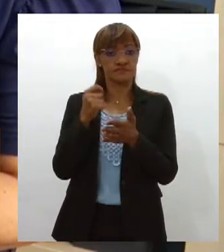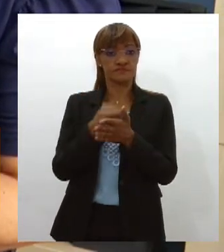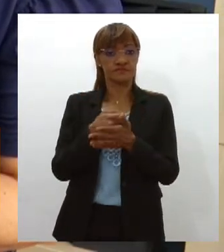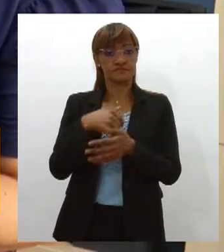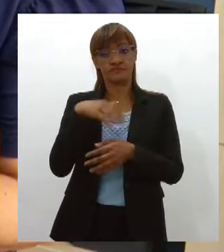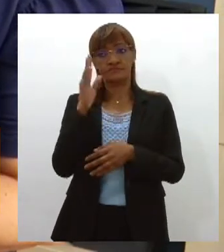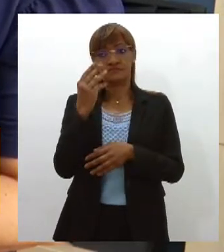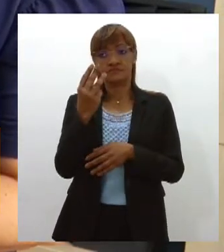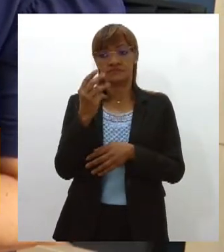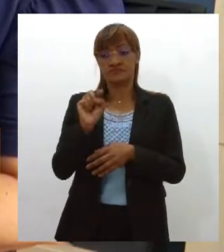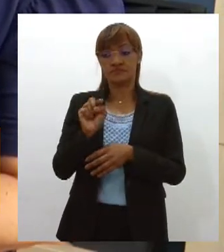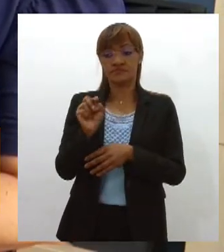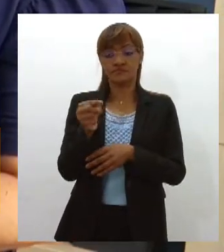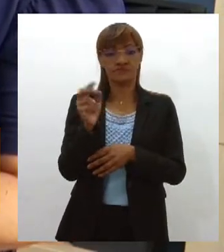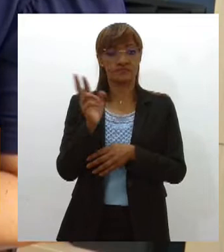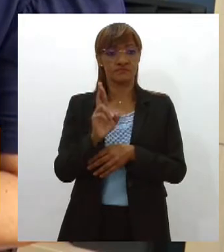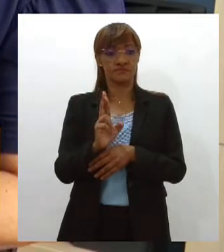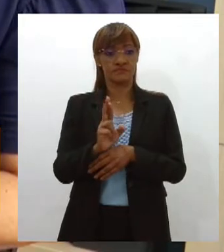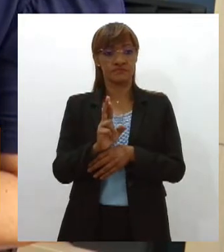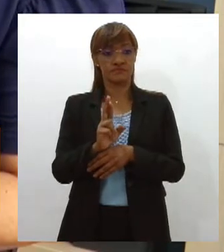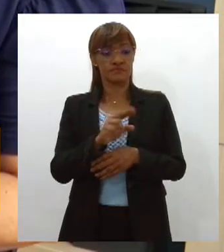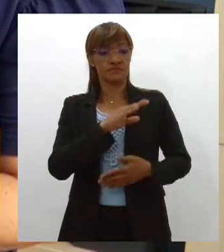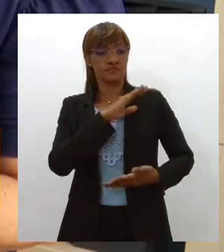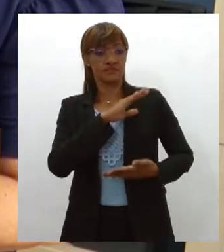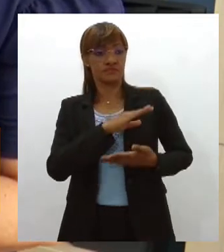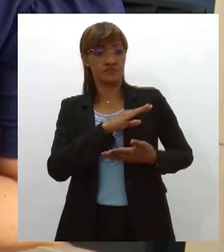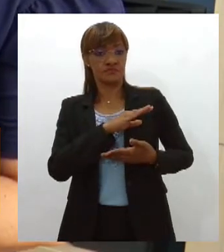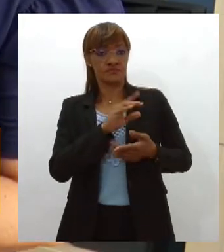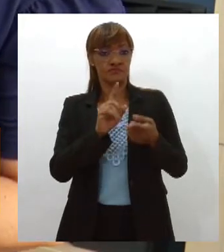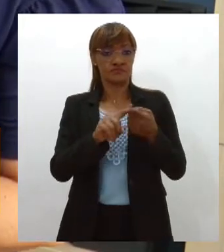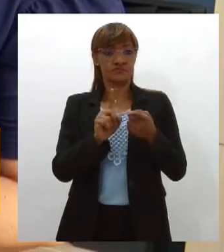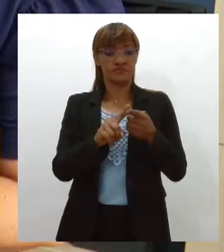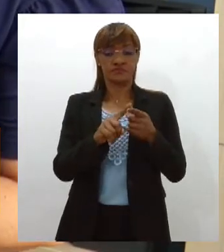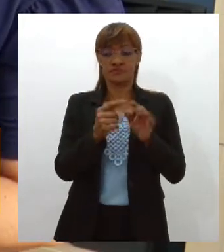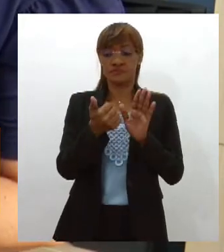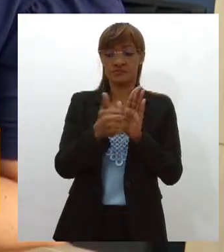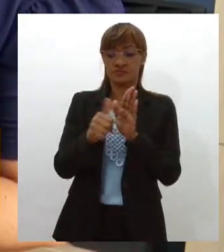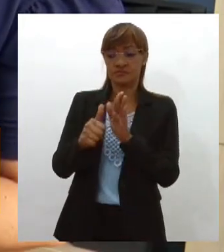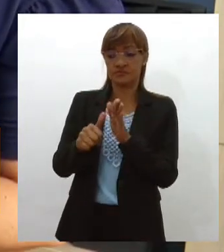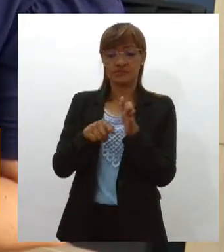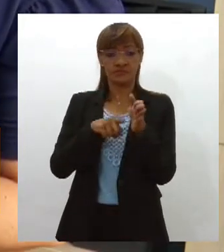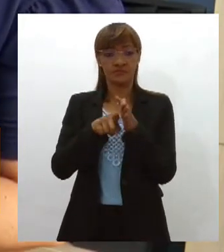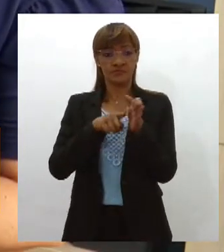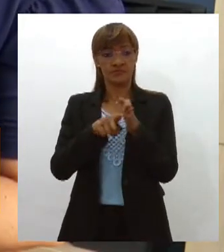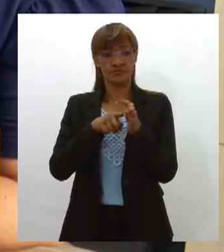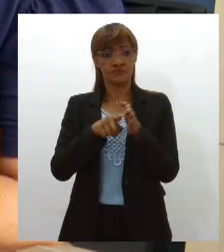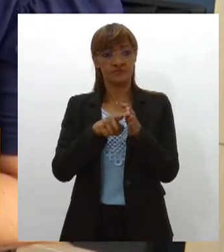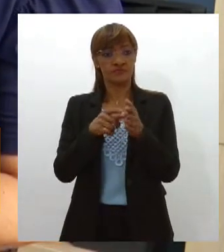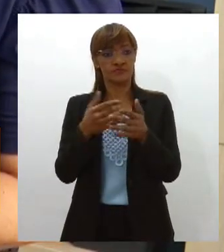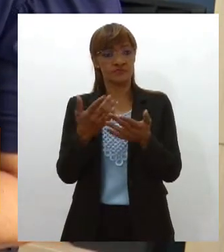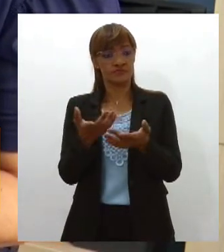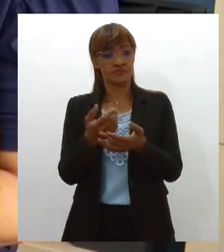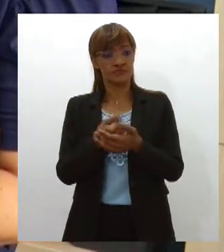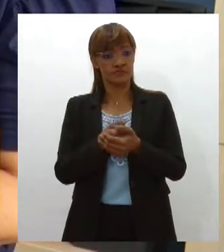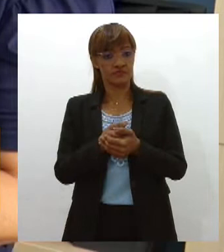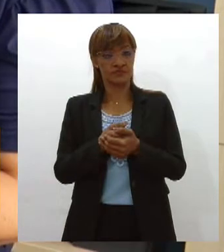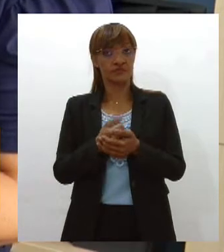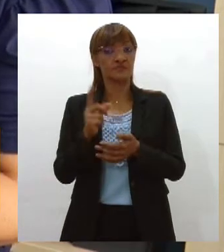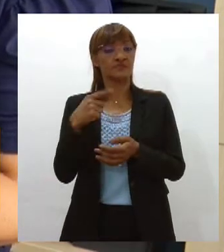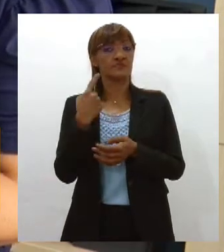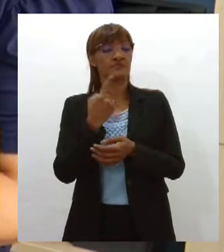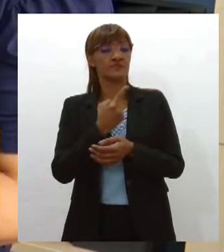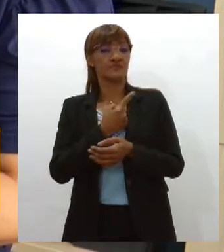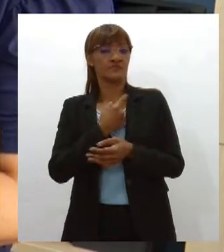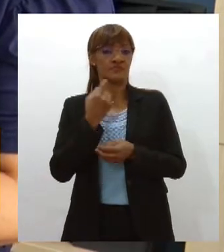R$3.000 entre a mamografia e até a análise patológica, né, que é do fechamento do câncer de mama. Então, se a gente imaginar uma